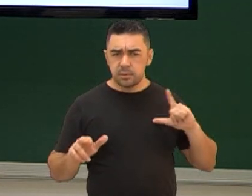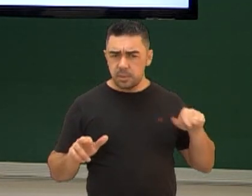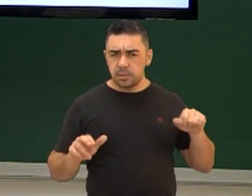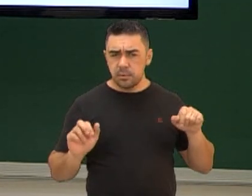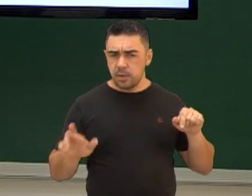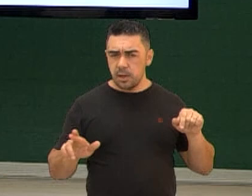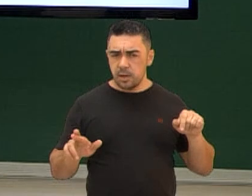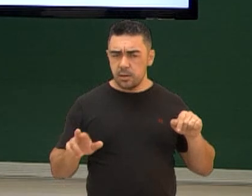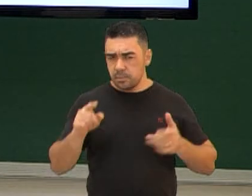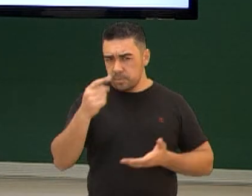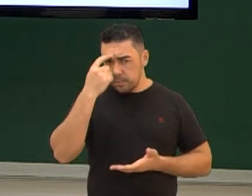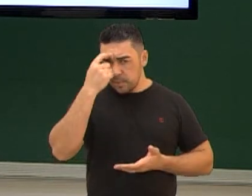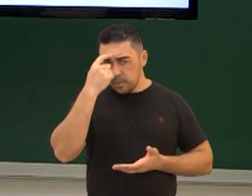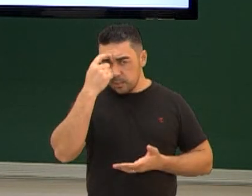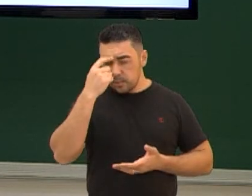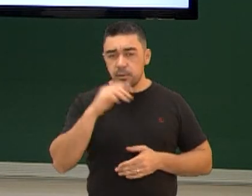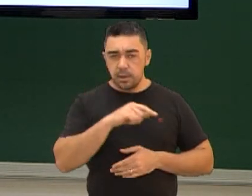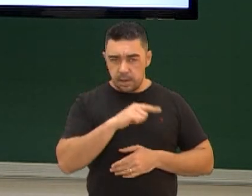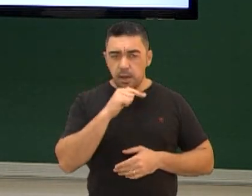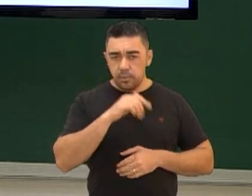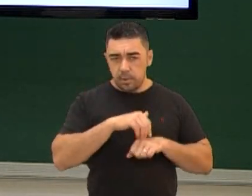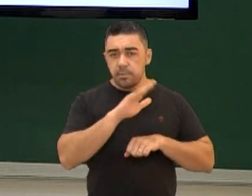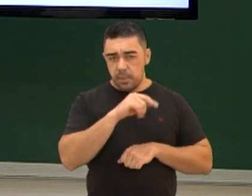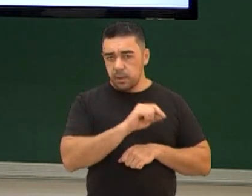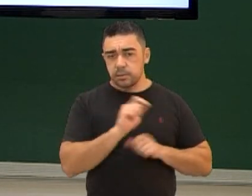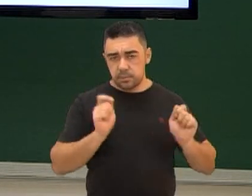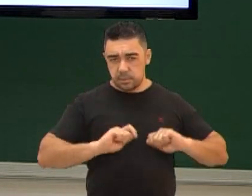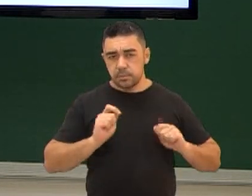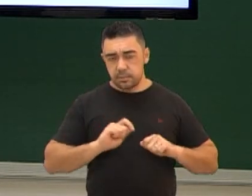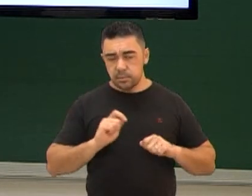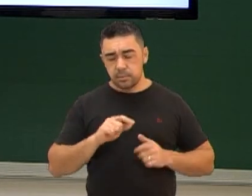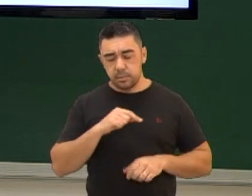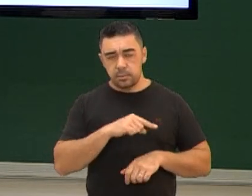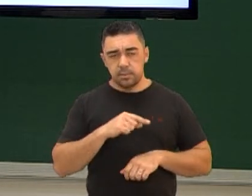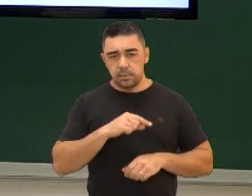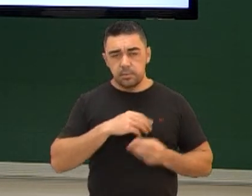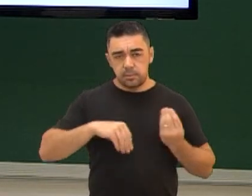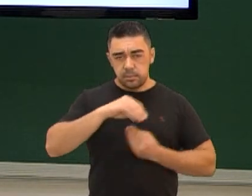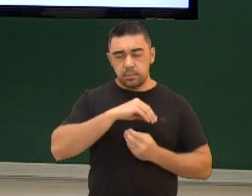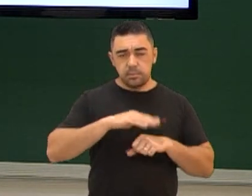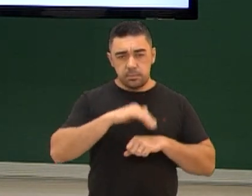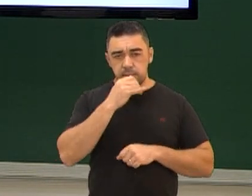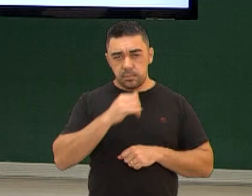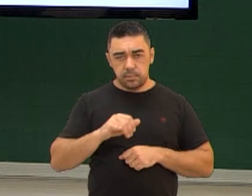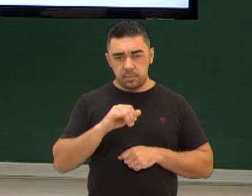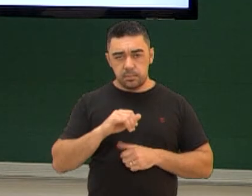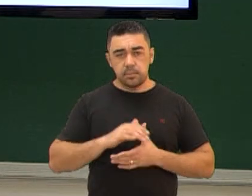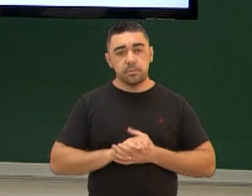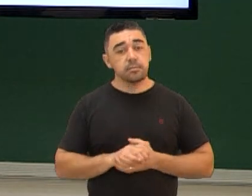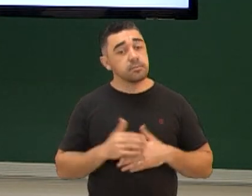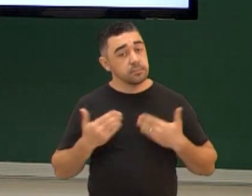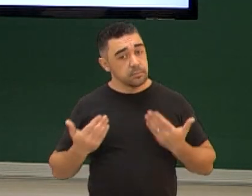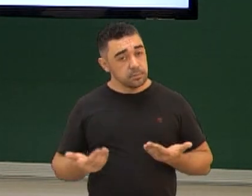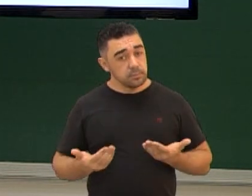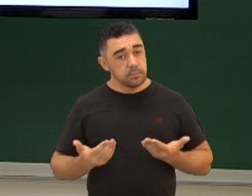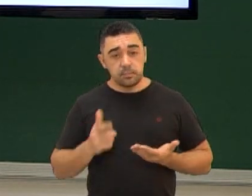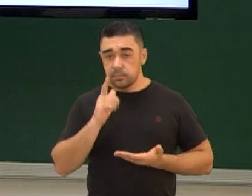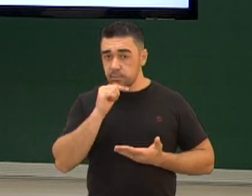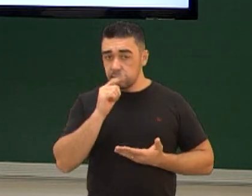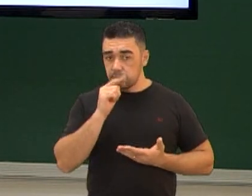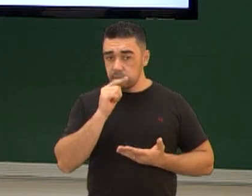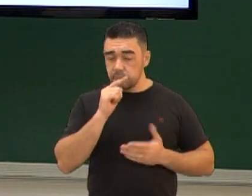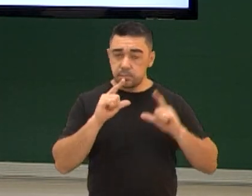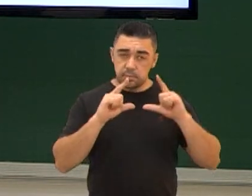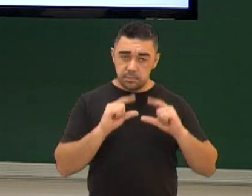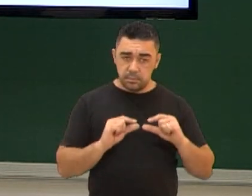ar? Mais condutora, né? A água é muito mais condutora que o ar. Portanto, a água